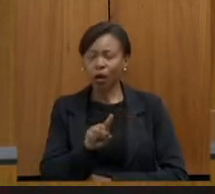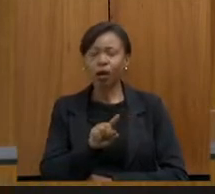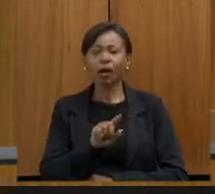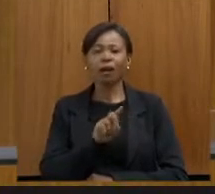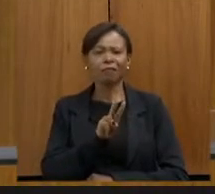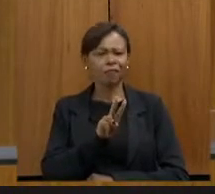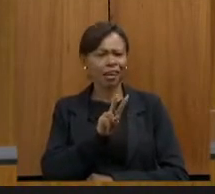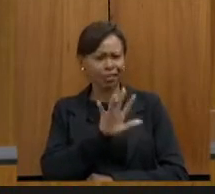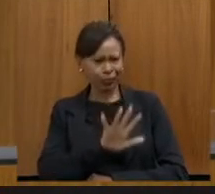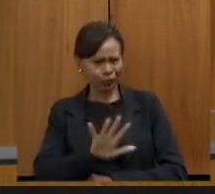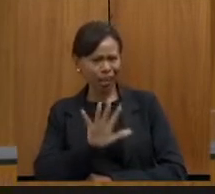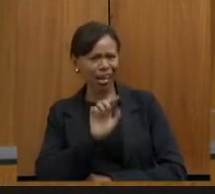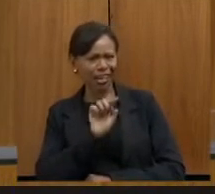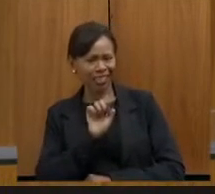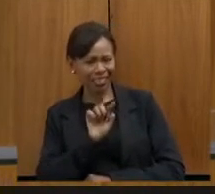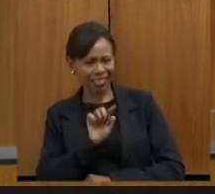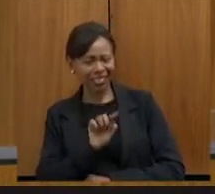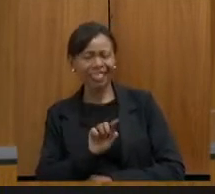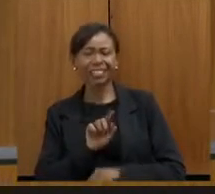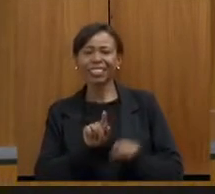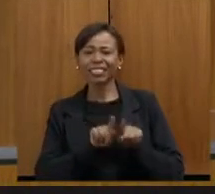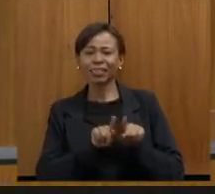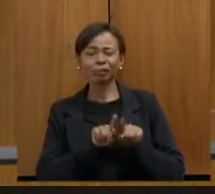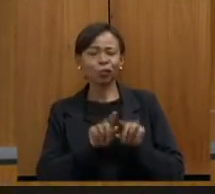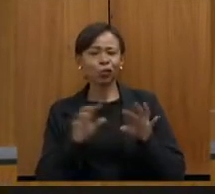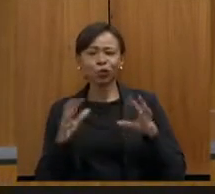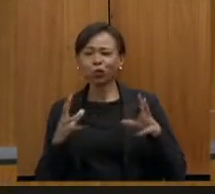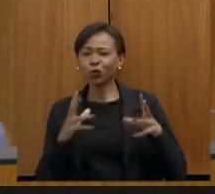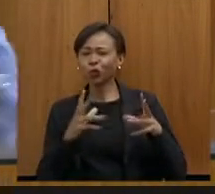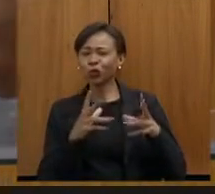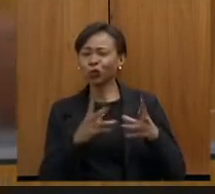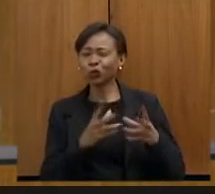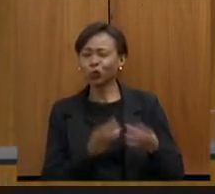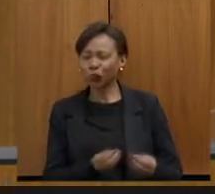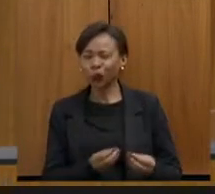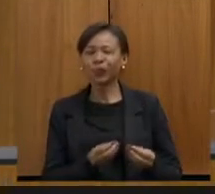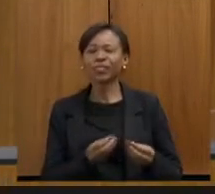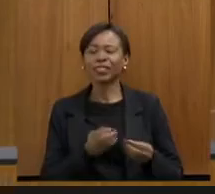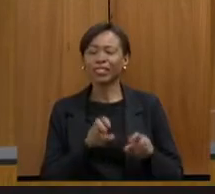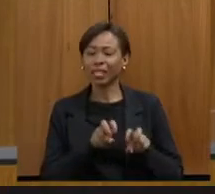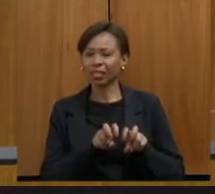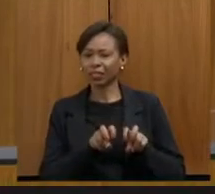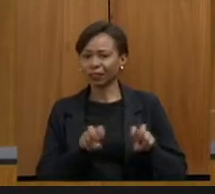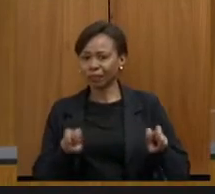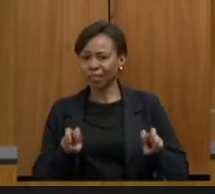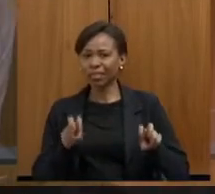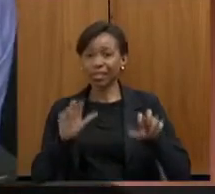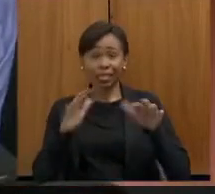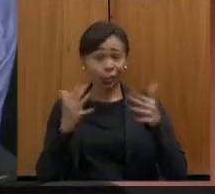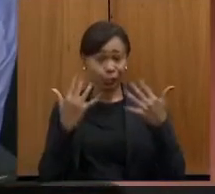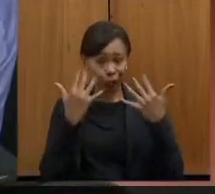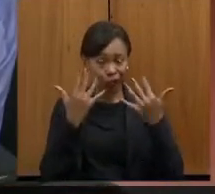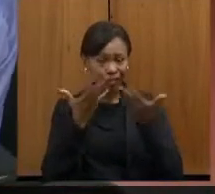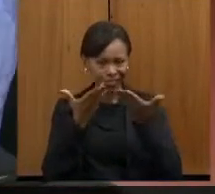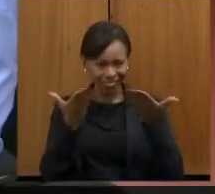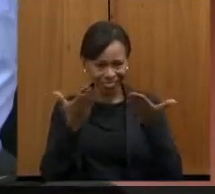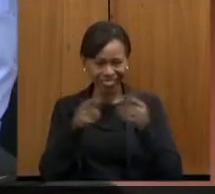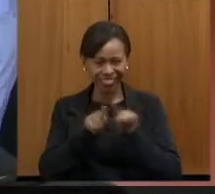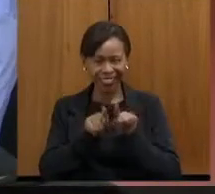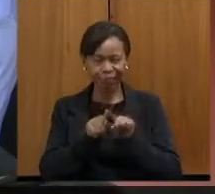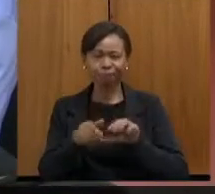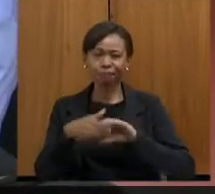companheiro de Vale do Aço, cumprimento a todos os companheiros da mesa e o público que nos vê nesse momento. Então,